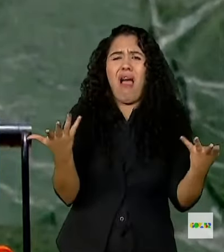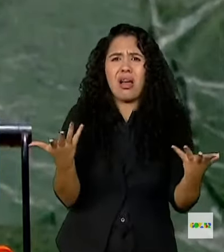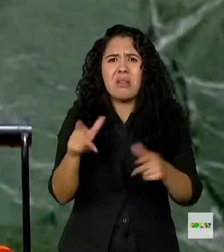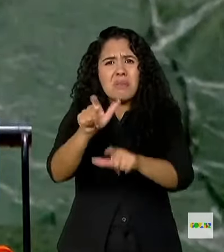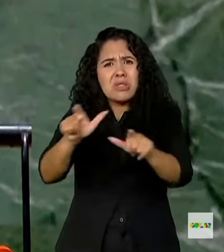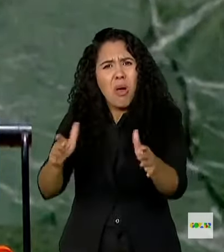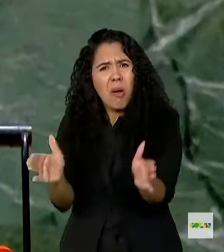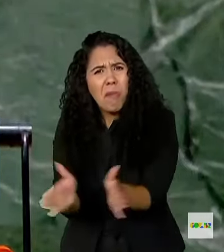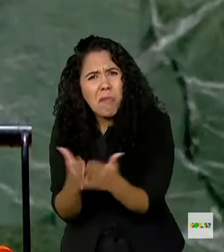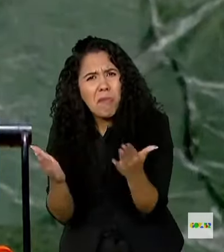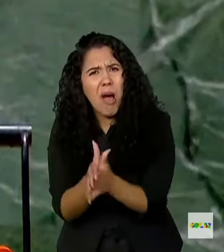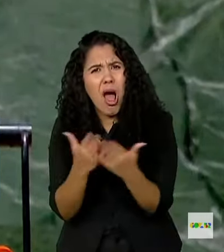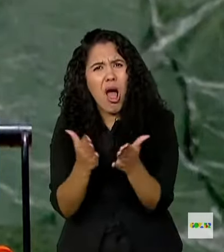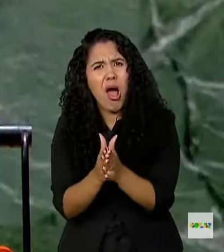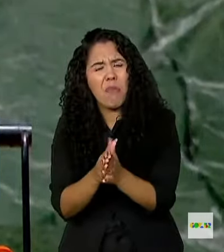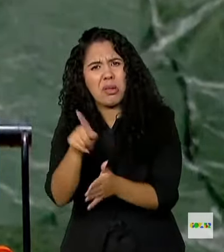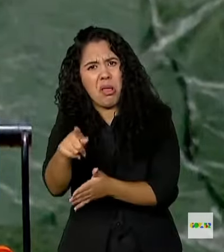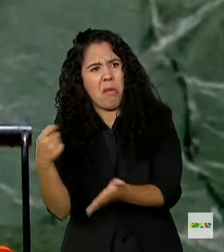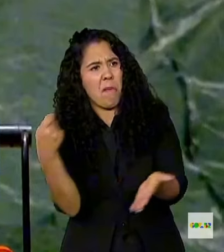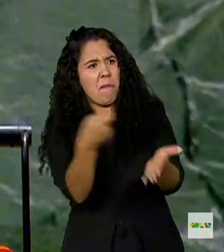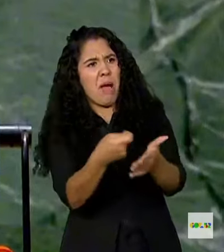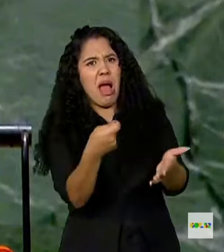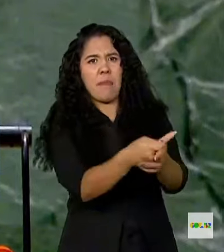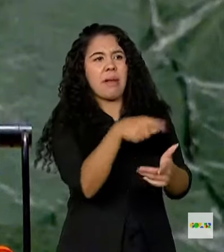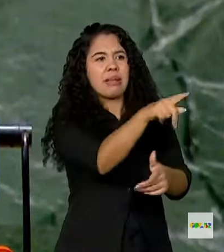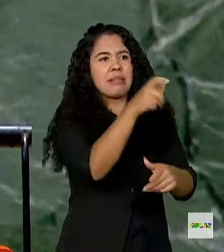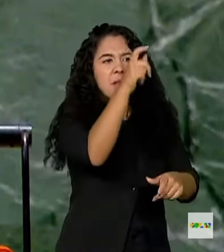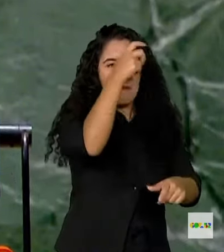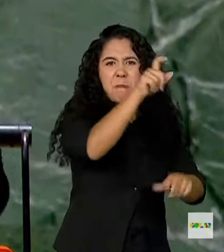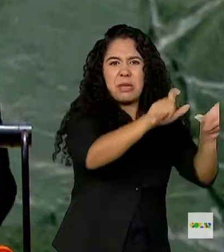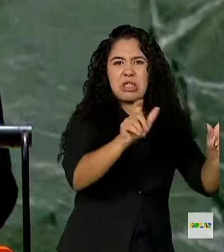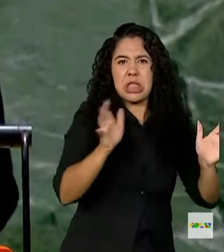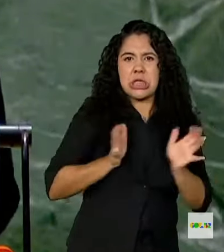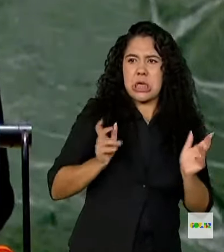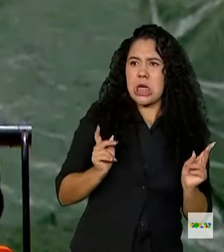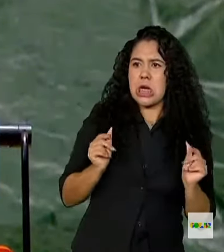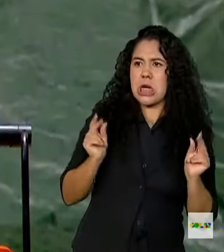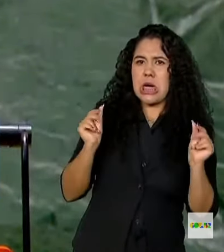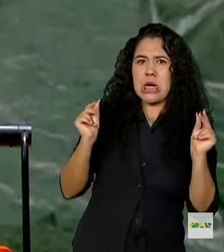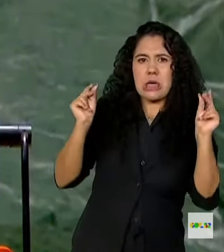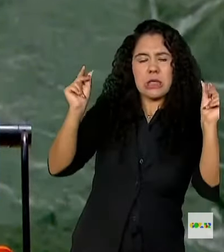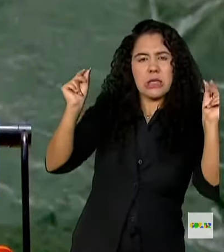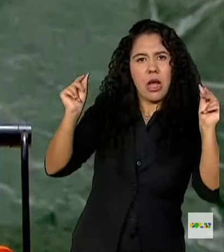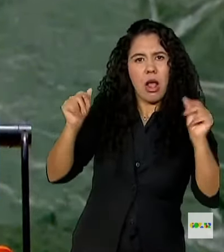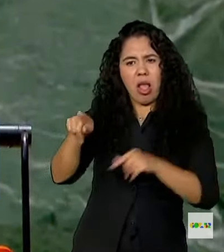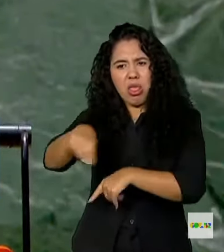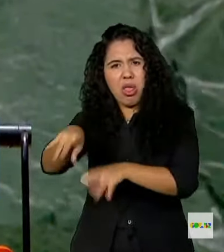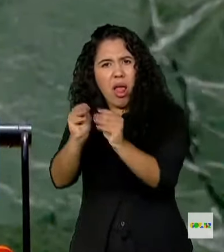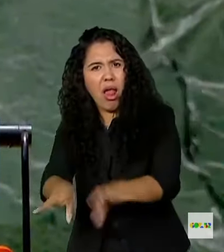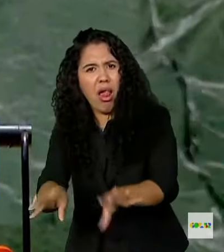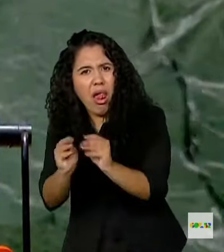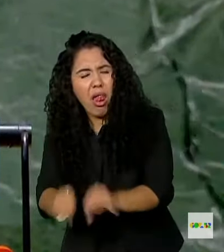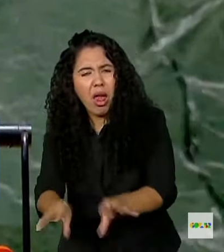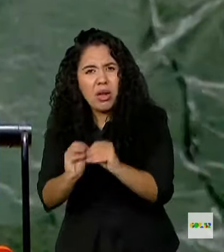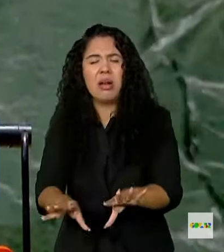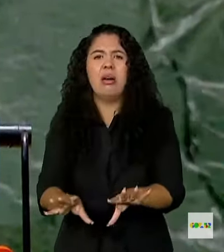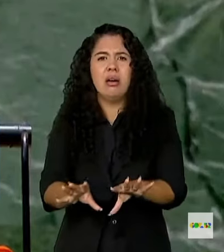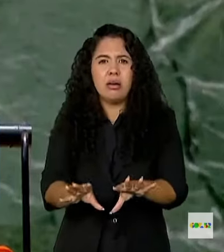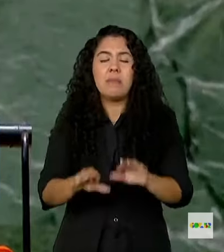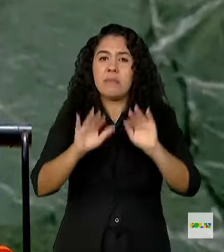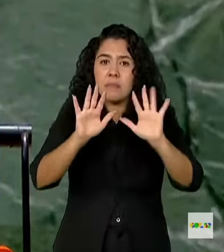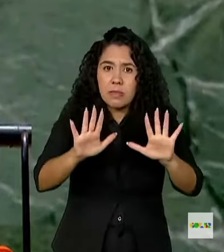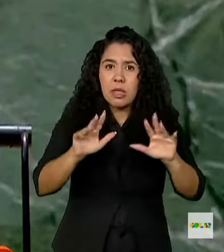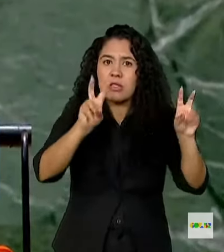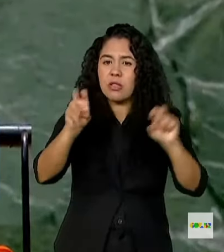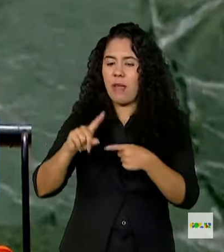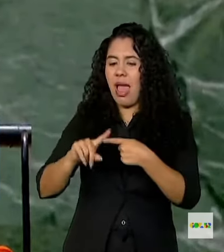pobres financiam os mais ricos. Sem maior participação dos países em desenvolvimento na direção do